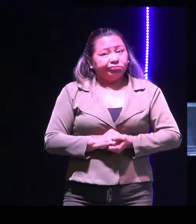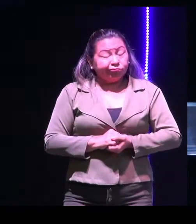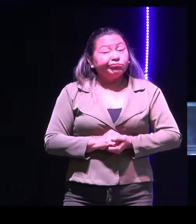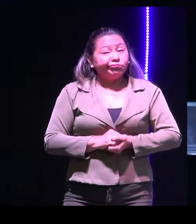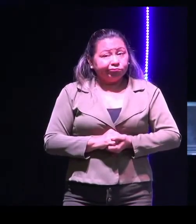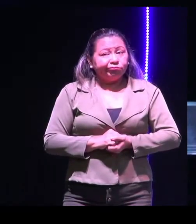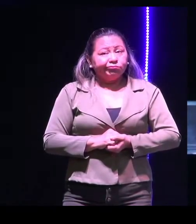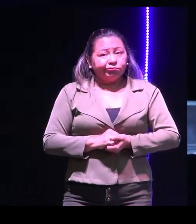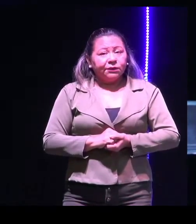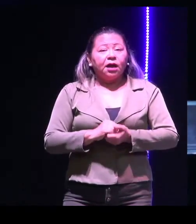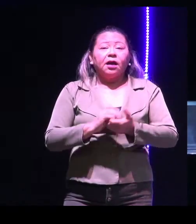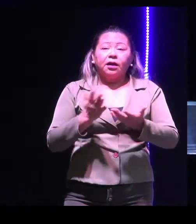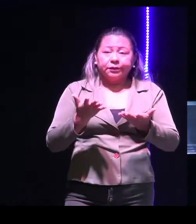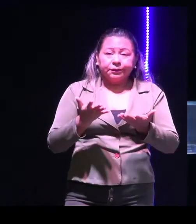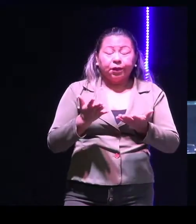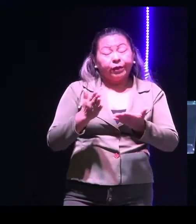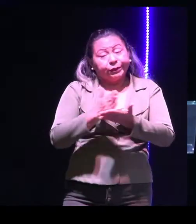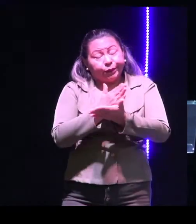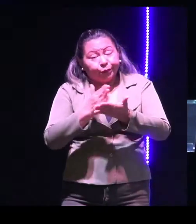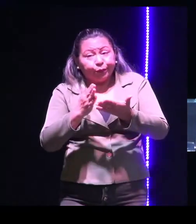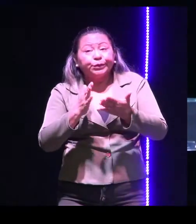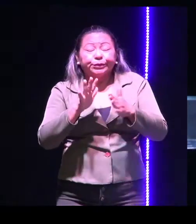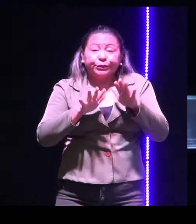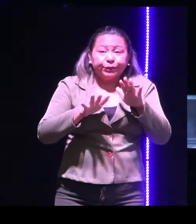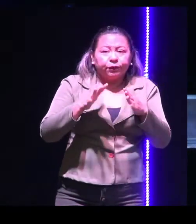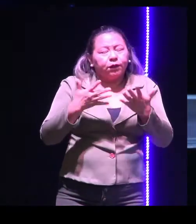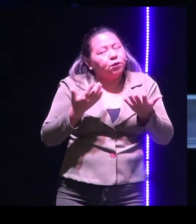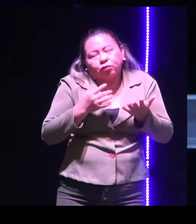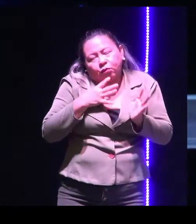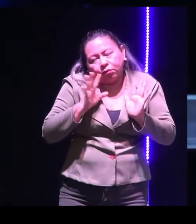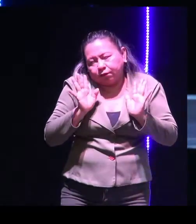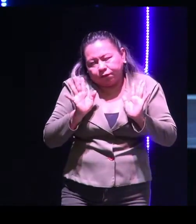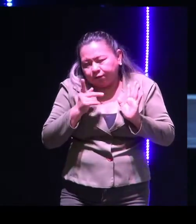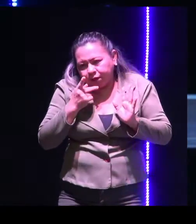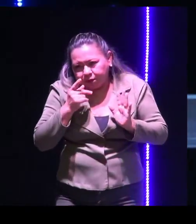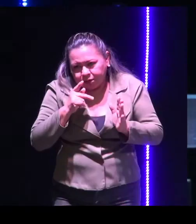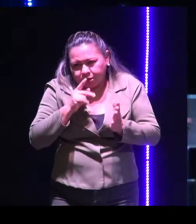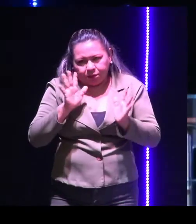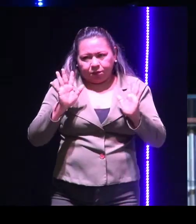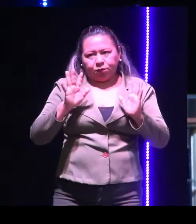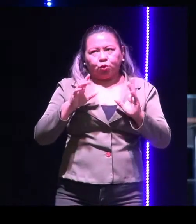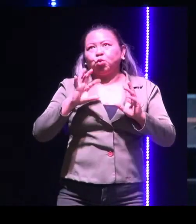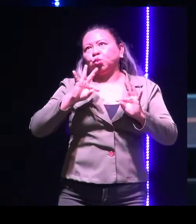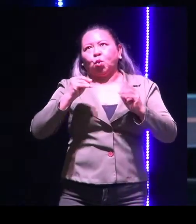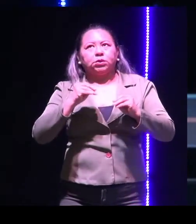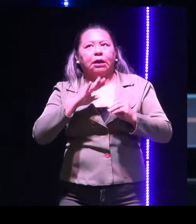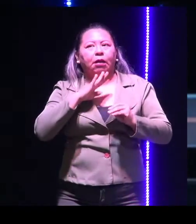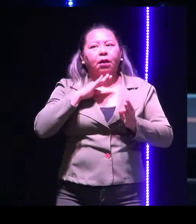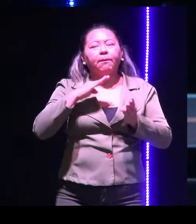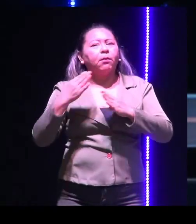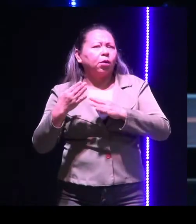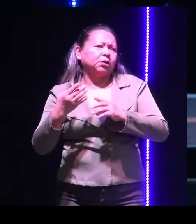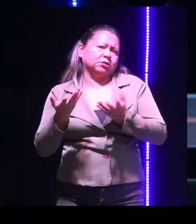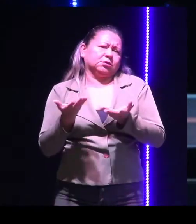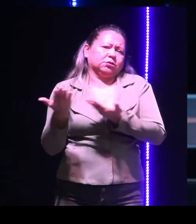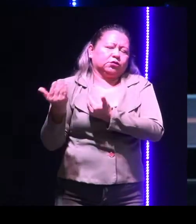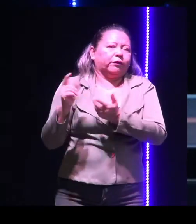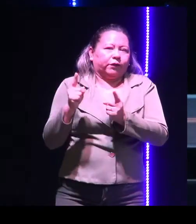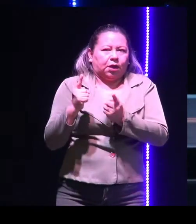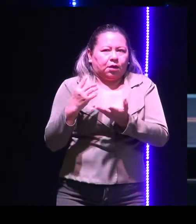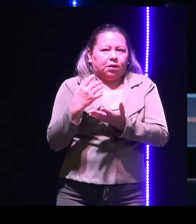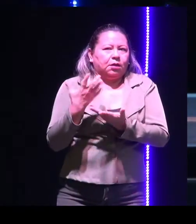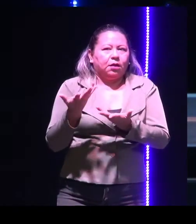Por quê? Muitas dessas coisas, não estou aqui também falando que é toda morte de um jovem é porque ele pecou,